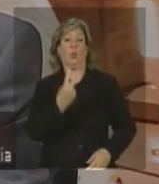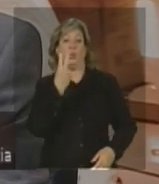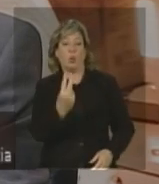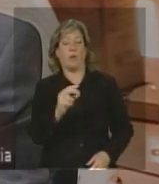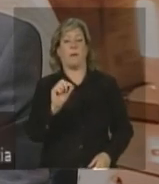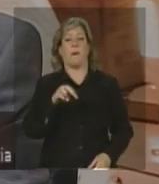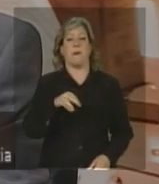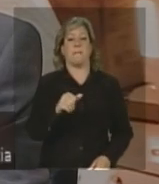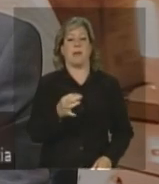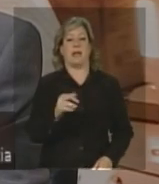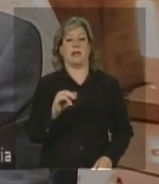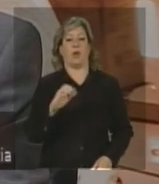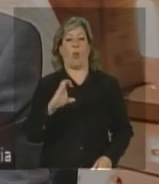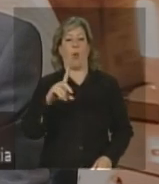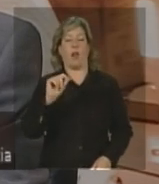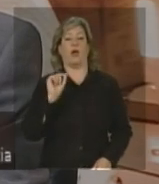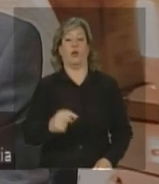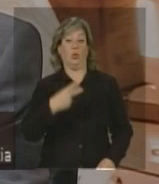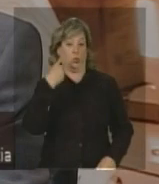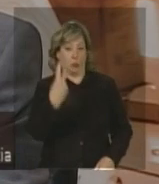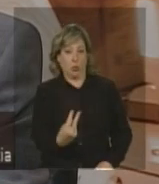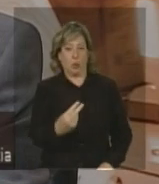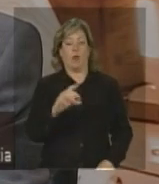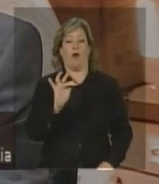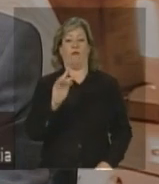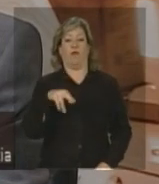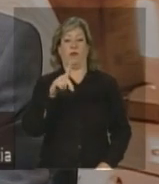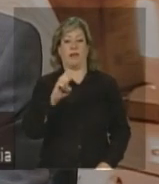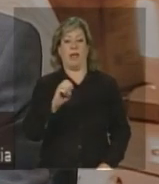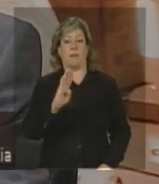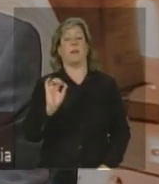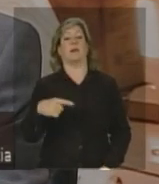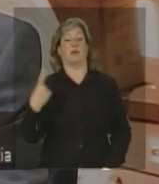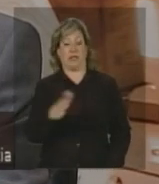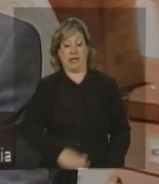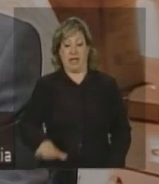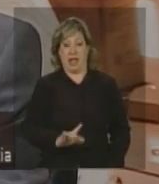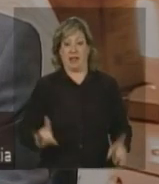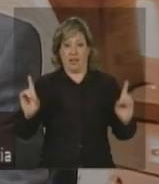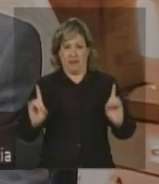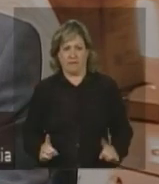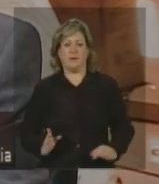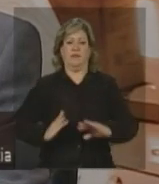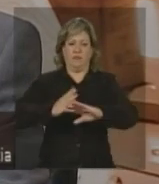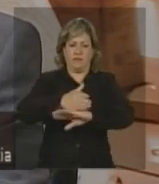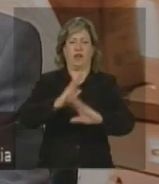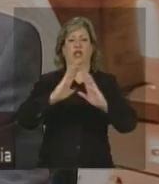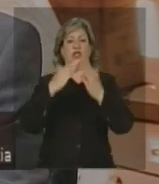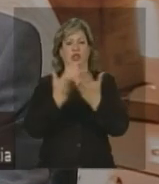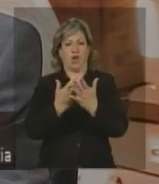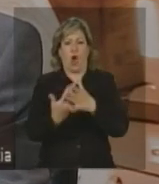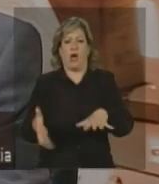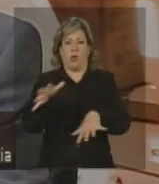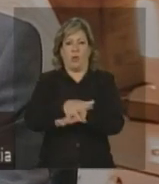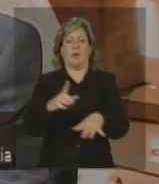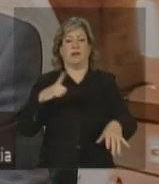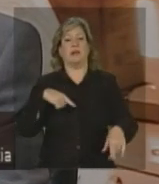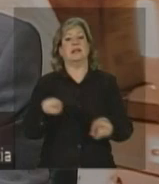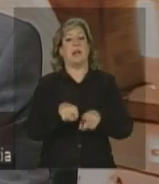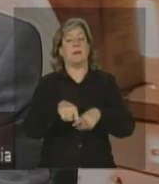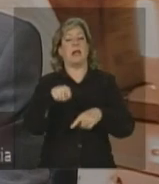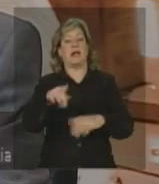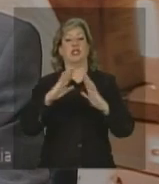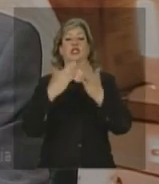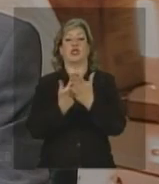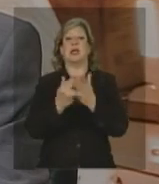no duplo Fundeb, garantindo que as crianças com deficiência estejam na escola inclusiva e que estejam na escola